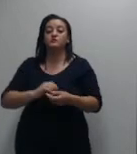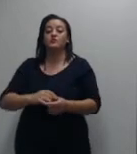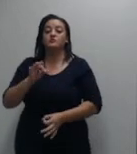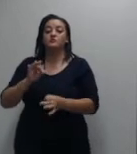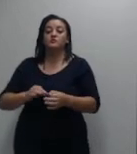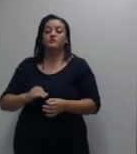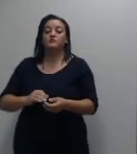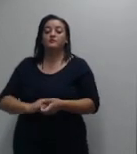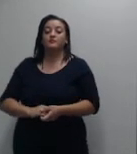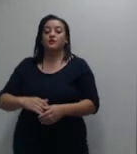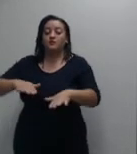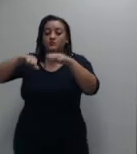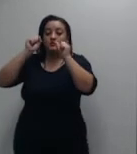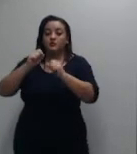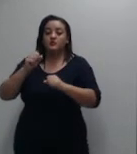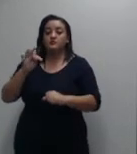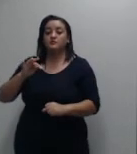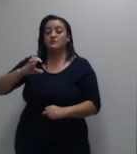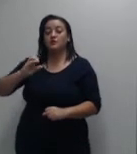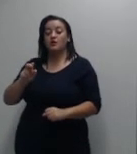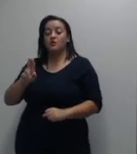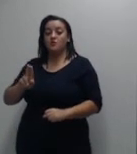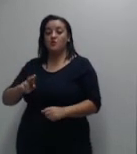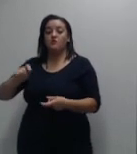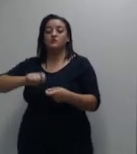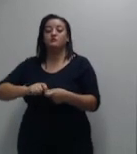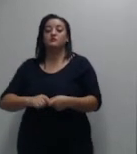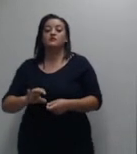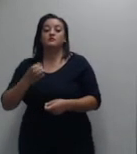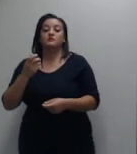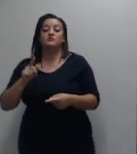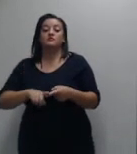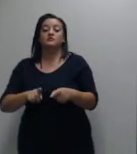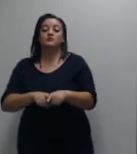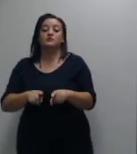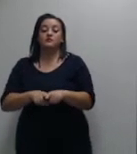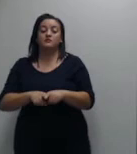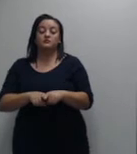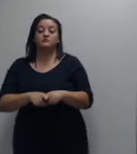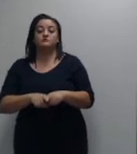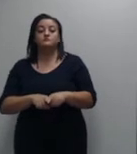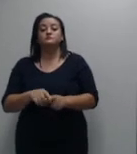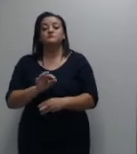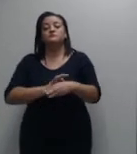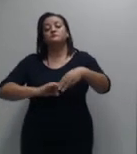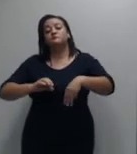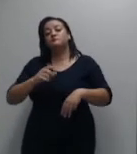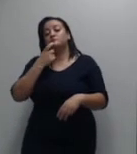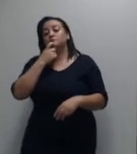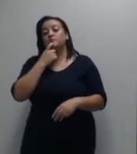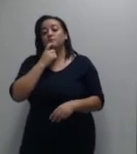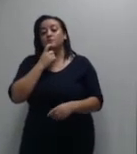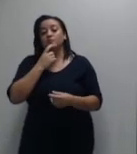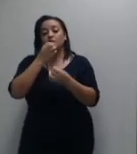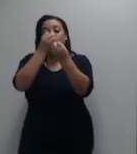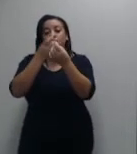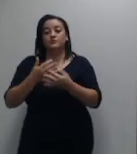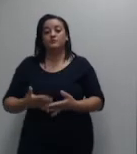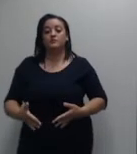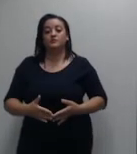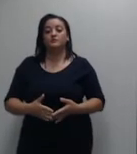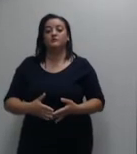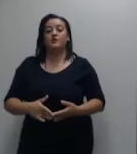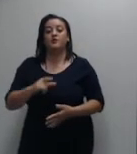de Contas tomar uma posição Ministro Felipe Salomão e de se constituir uma